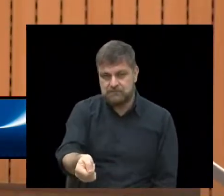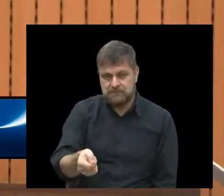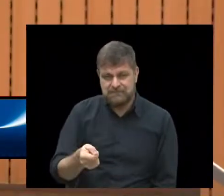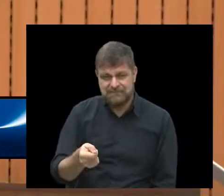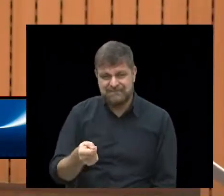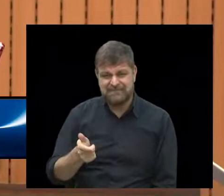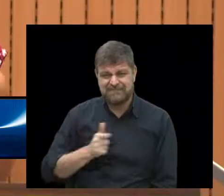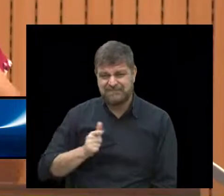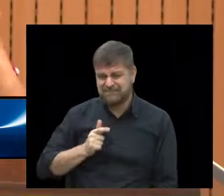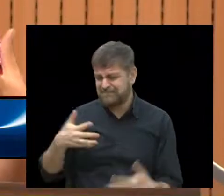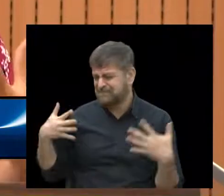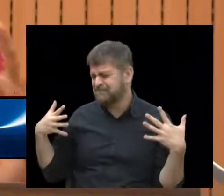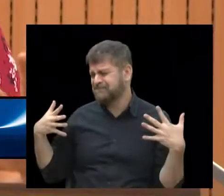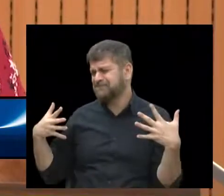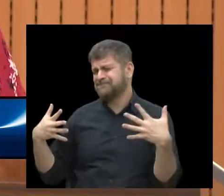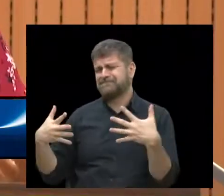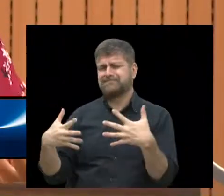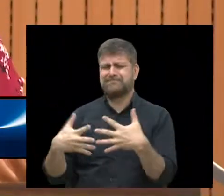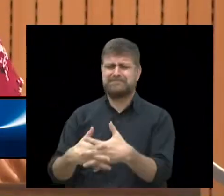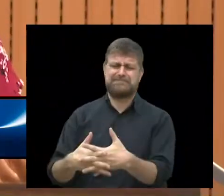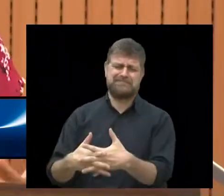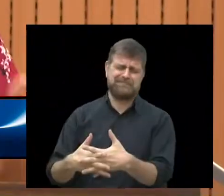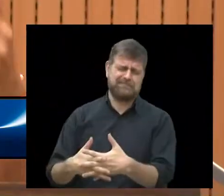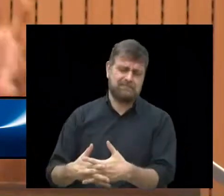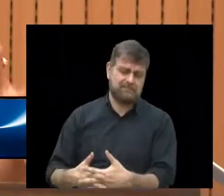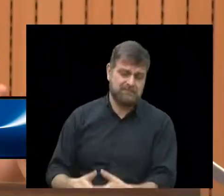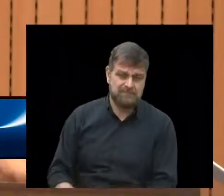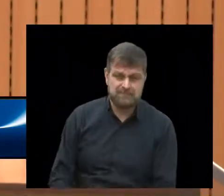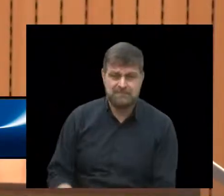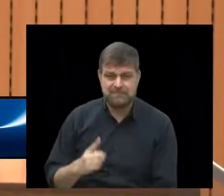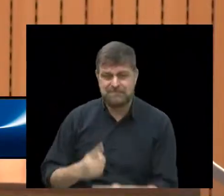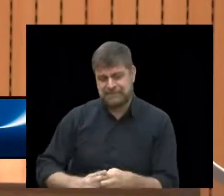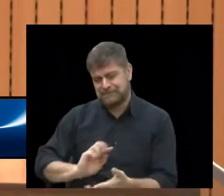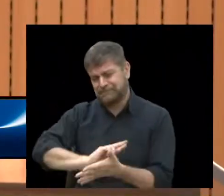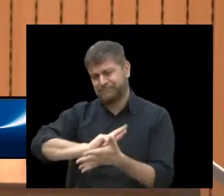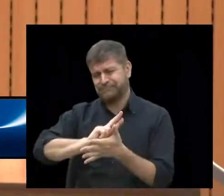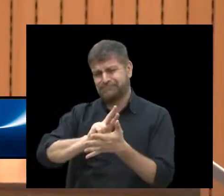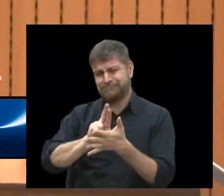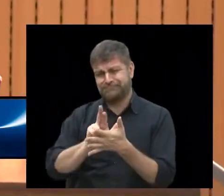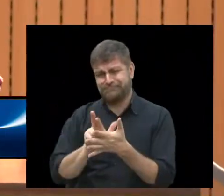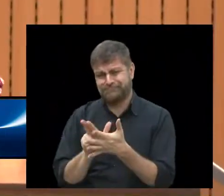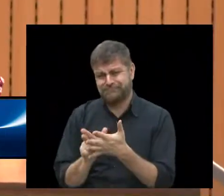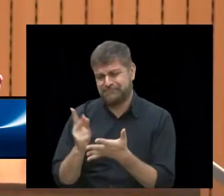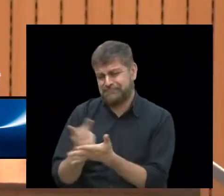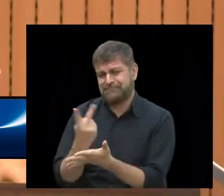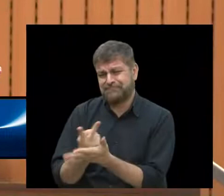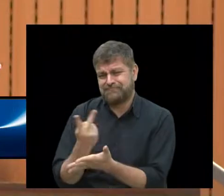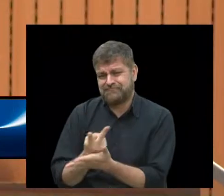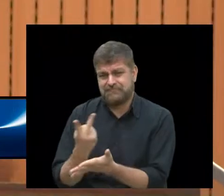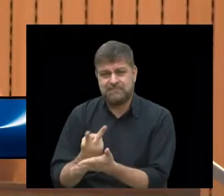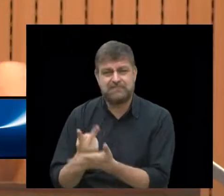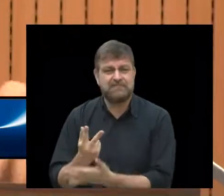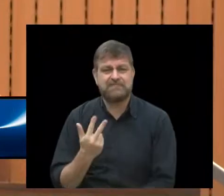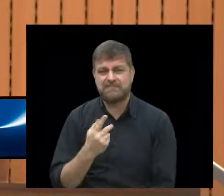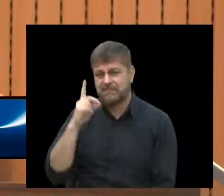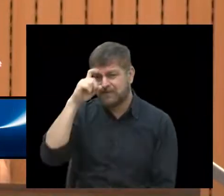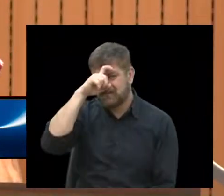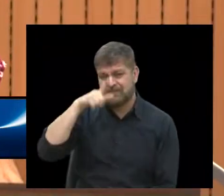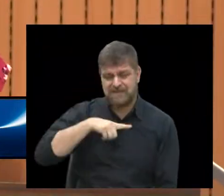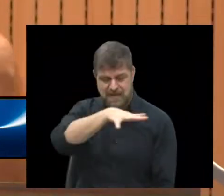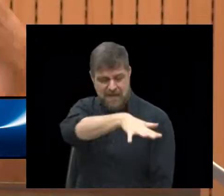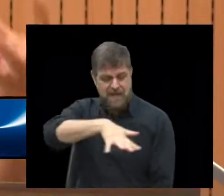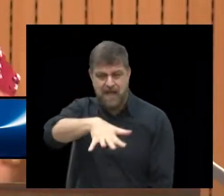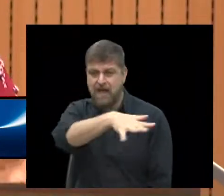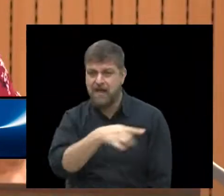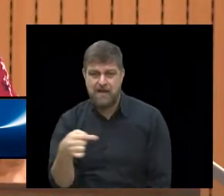um verdadeiro transtorno na cidade de Campinas, por inúmeros motivos. Porque é difícil, várias regiões da cidade